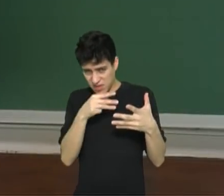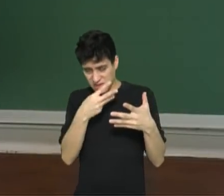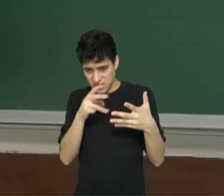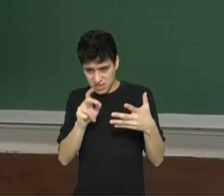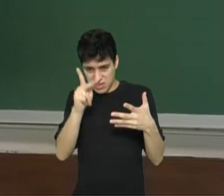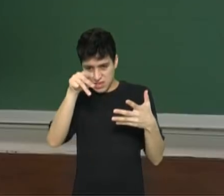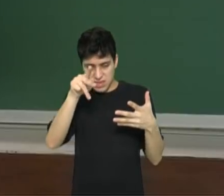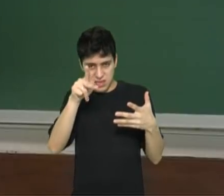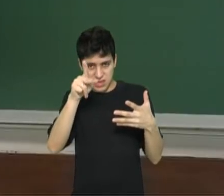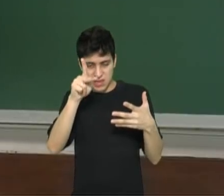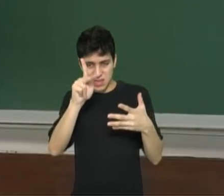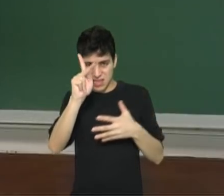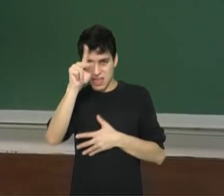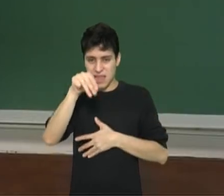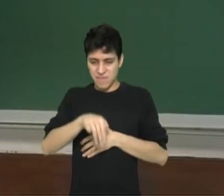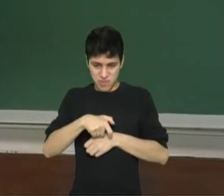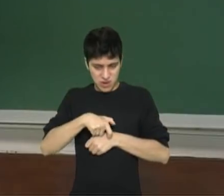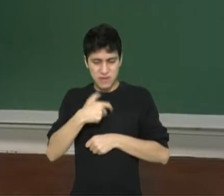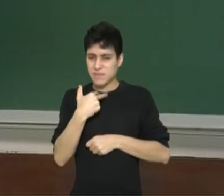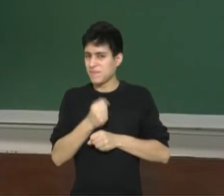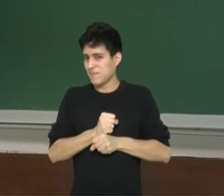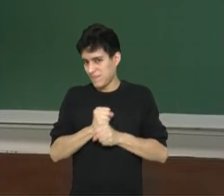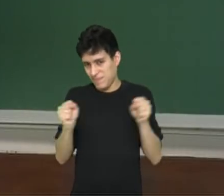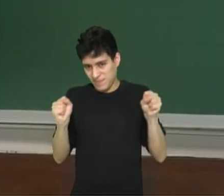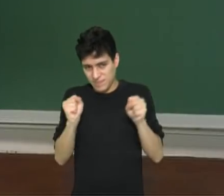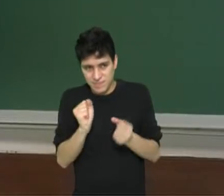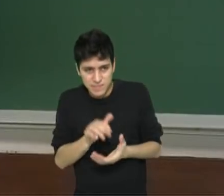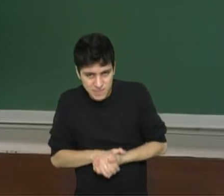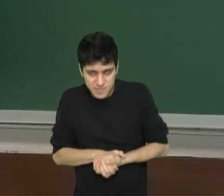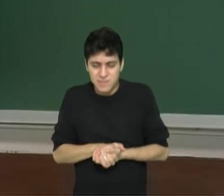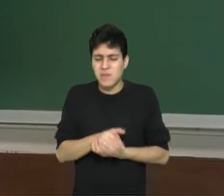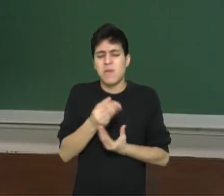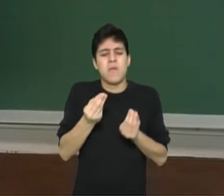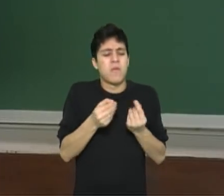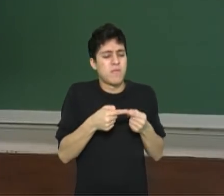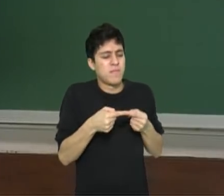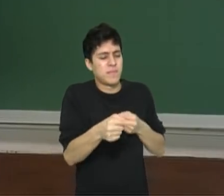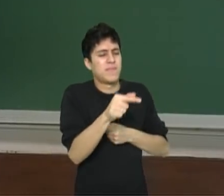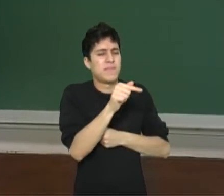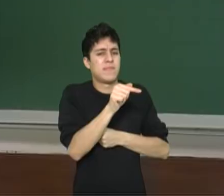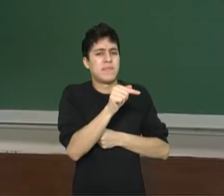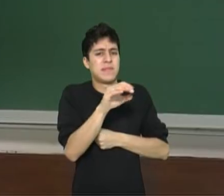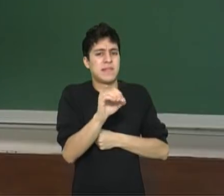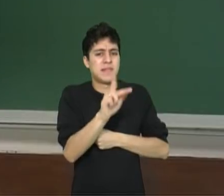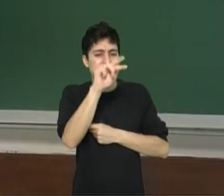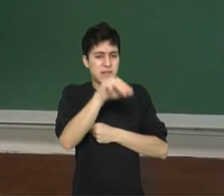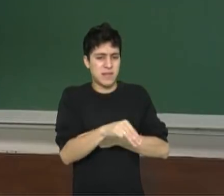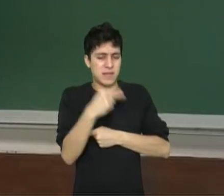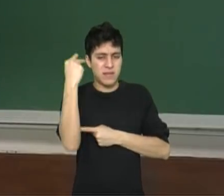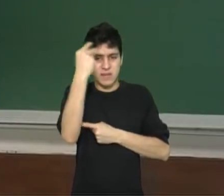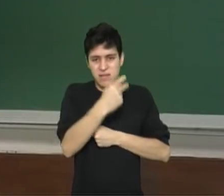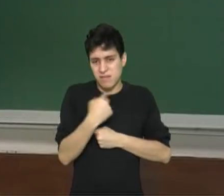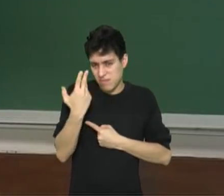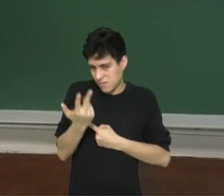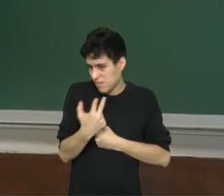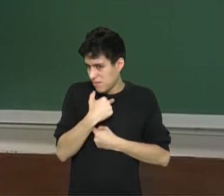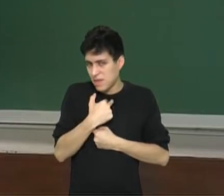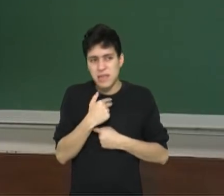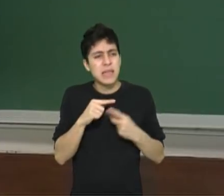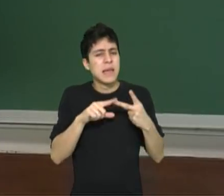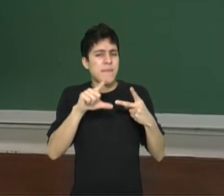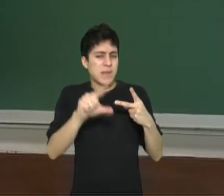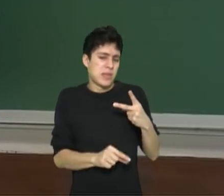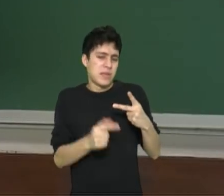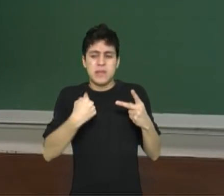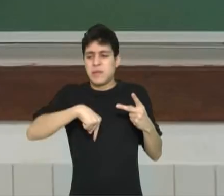35 km por hora, será, né? Se fosse só isso, ele não teria feito os 70 km em 2 horas. E a menor,